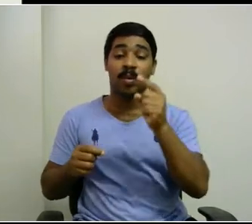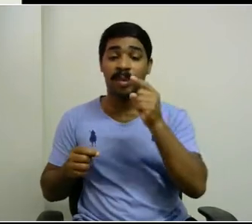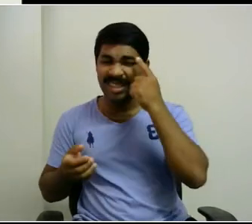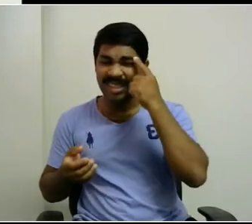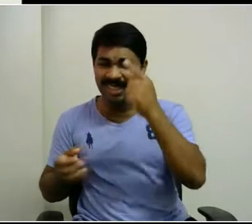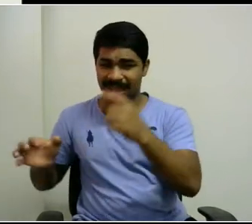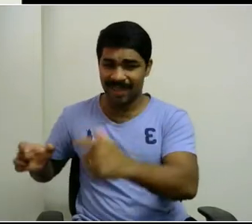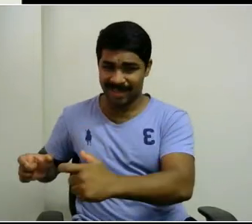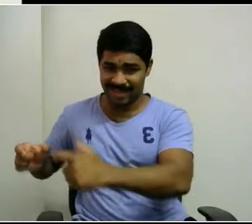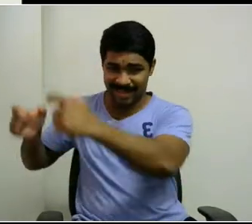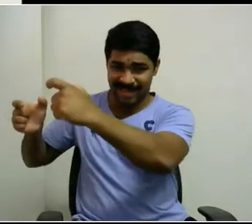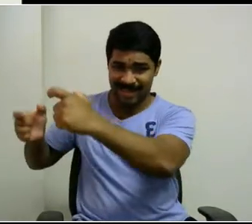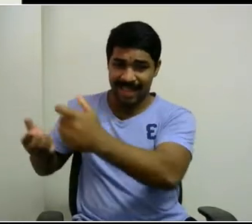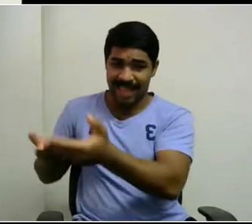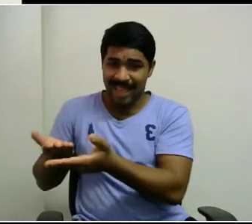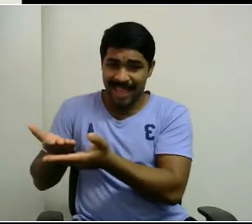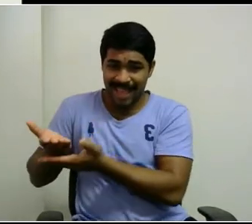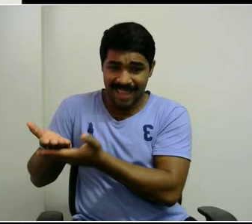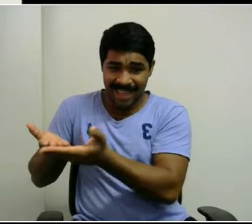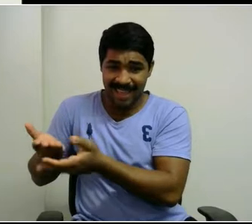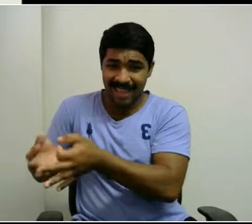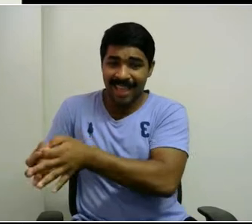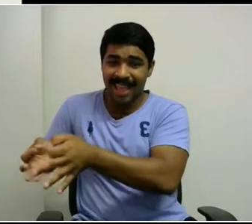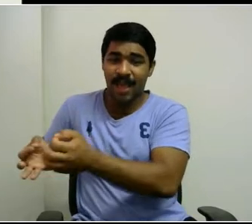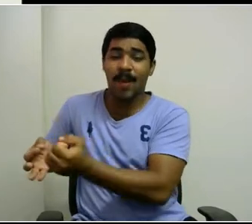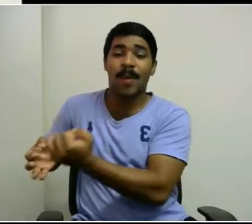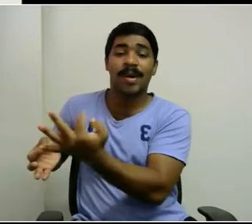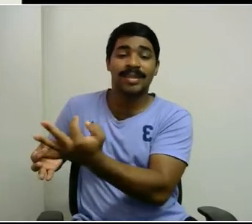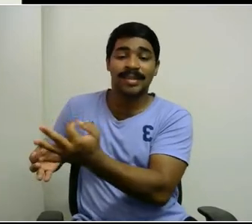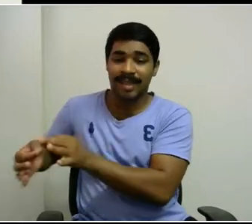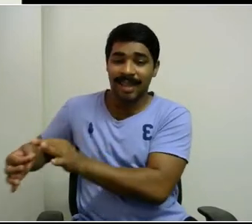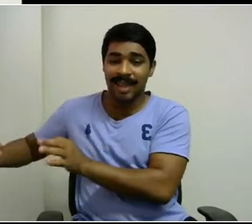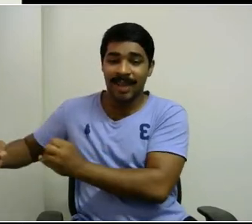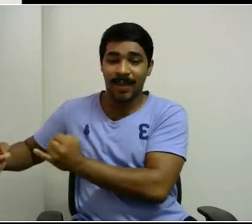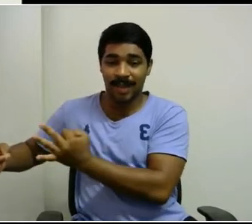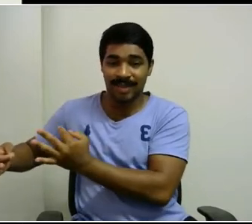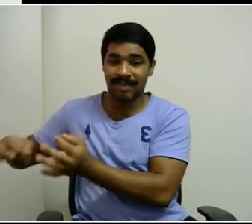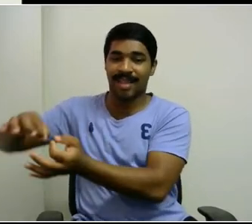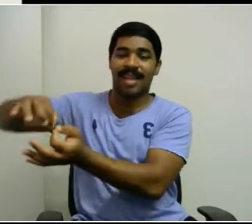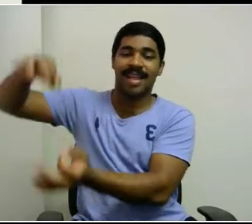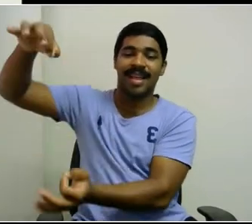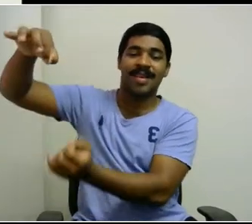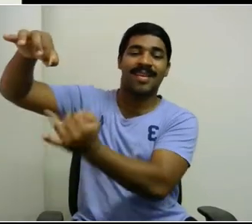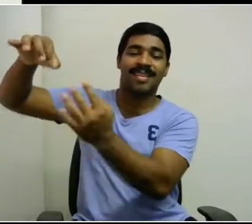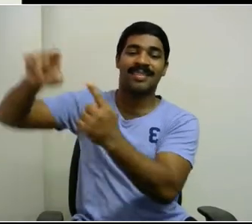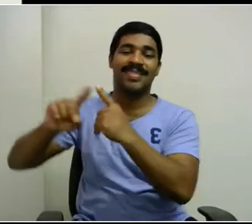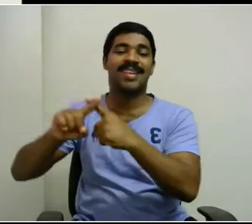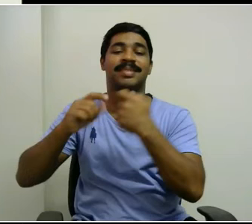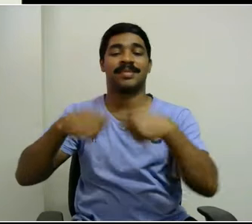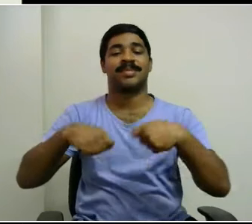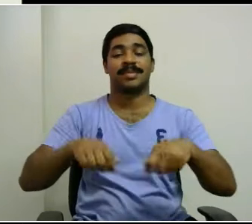altura, né? Agora a gente só precisa encontrar a fórmula para calcular o volume dos dois prismas,